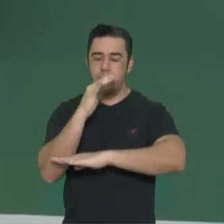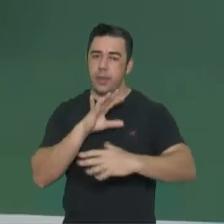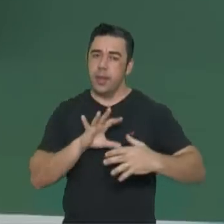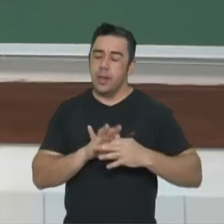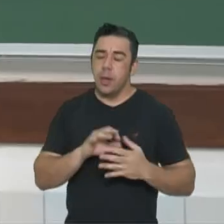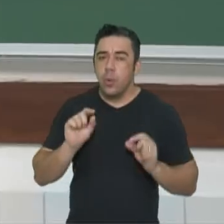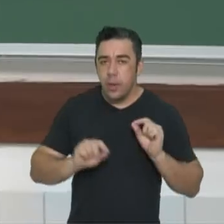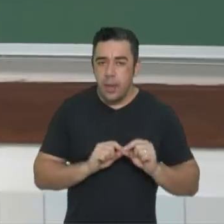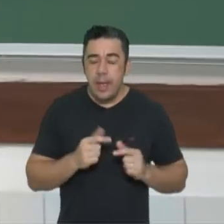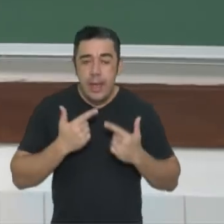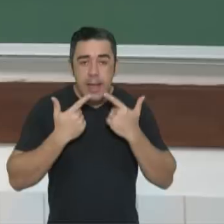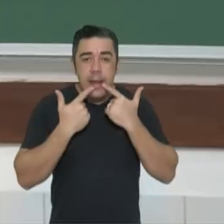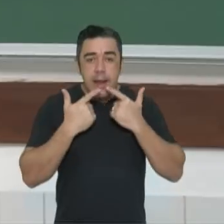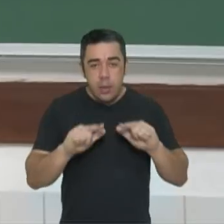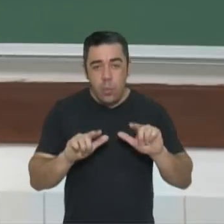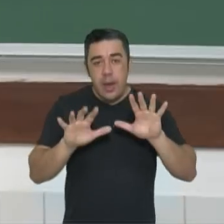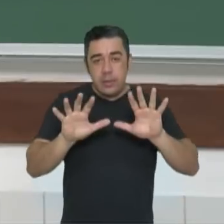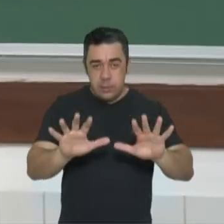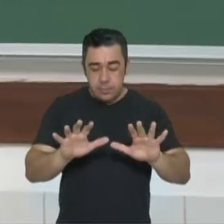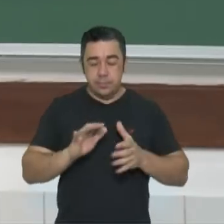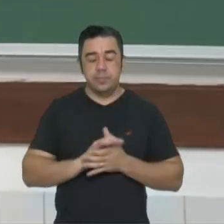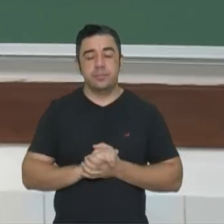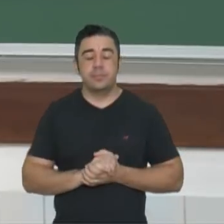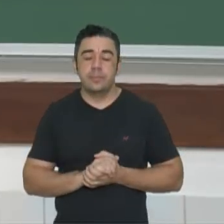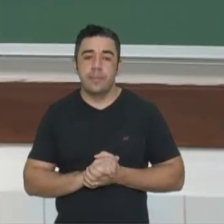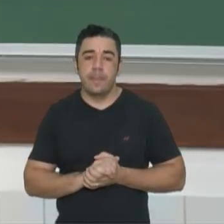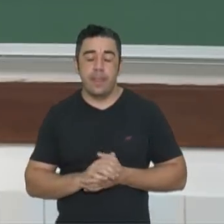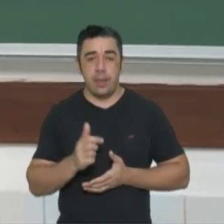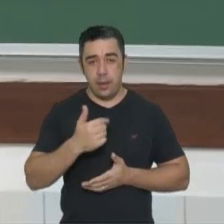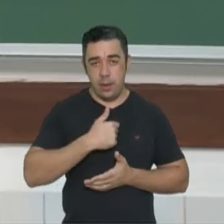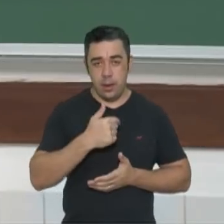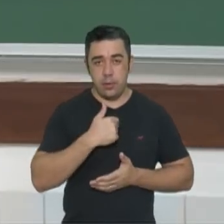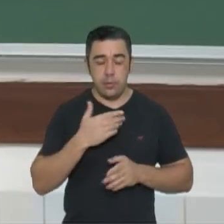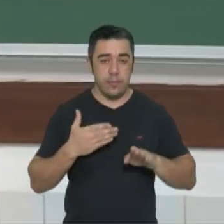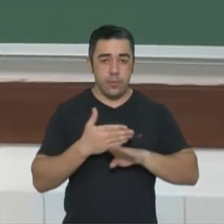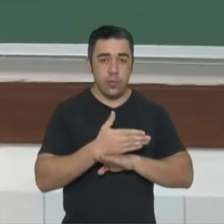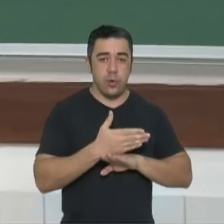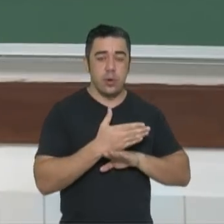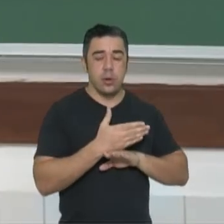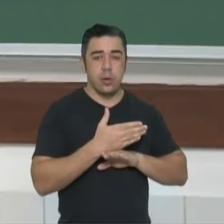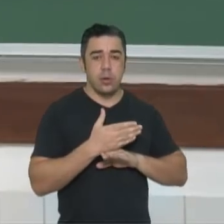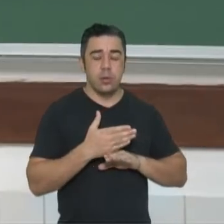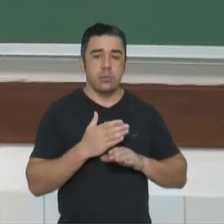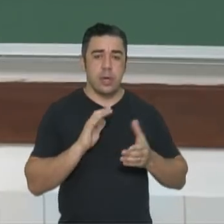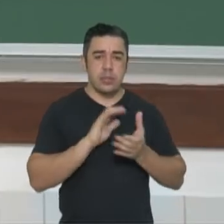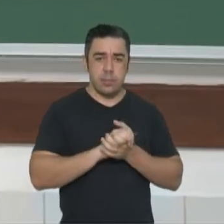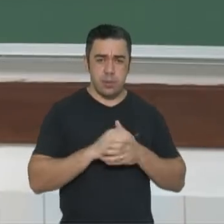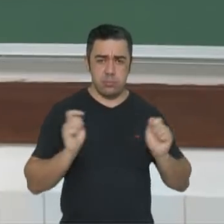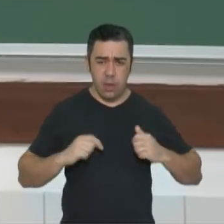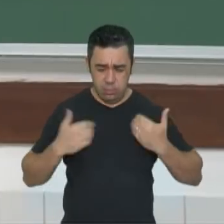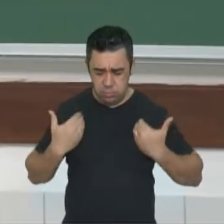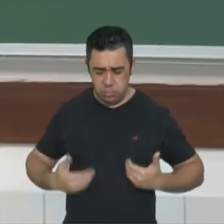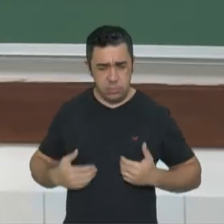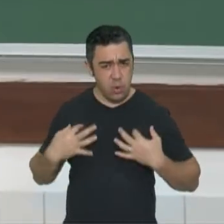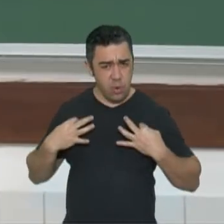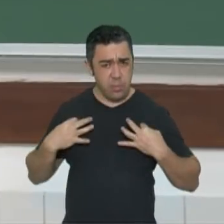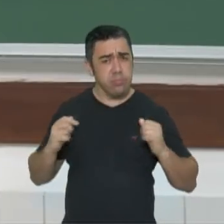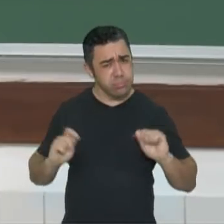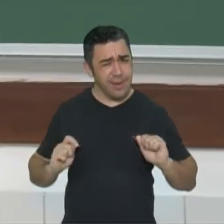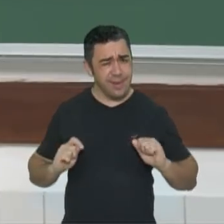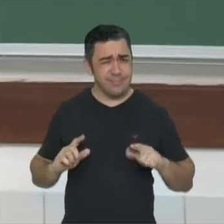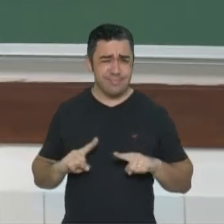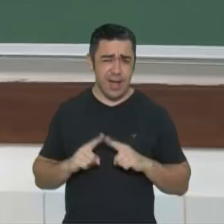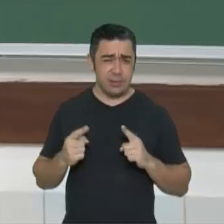para vocês que a língua é mais ou menos assim, meus amigos. Ó. Se eu for a um casamento, eu posso ir desta maneira? Até poderia, mas